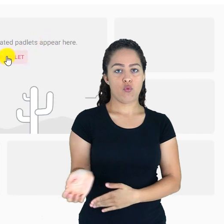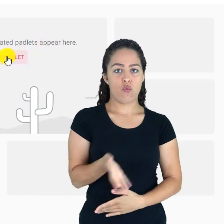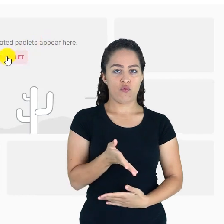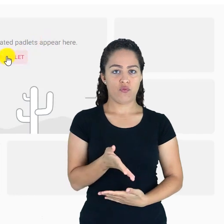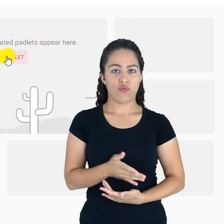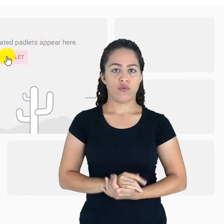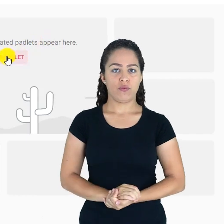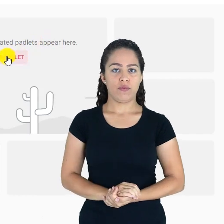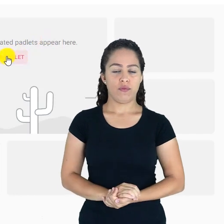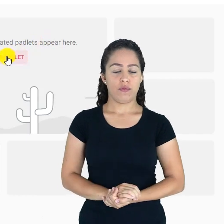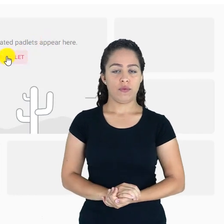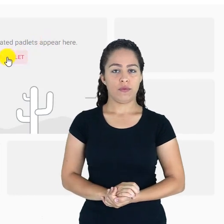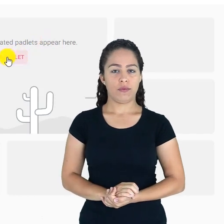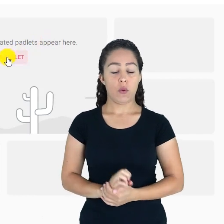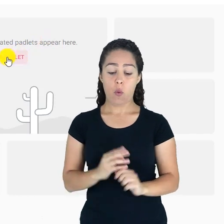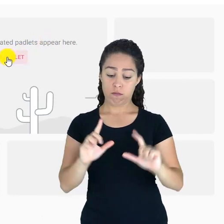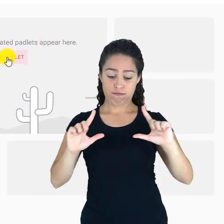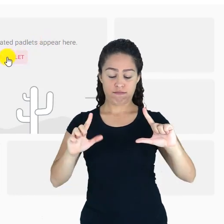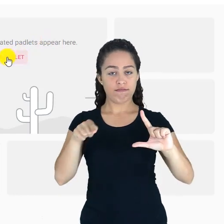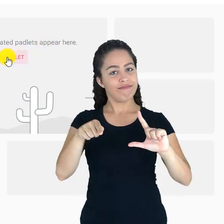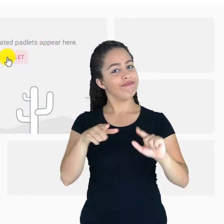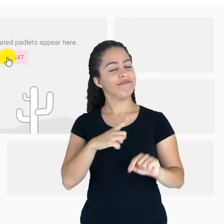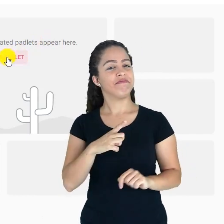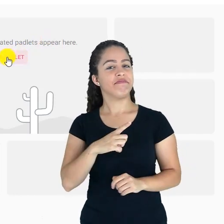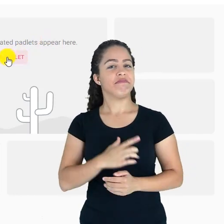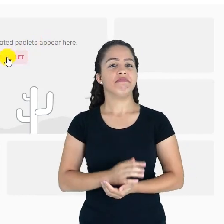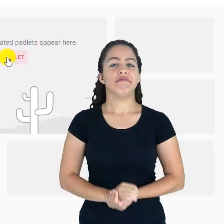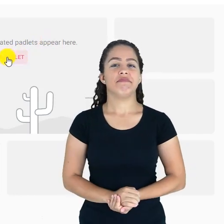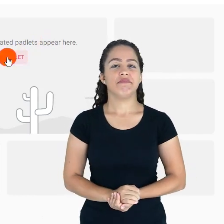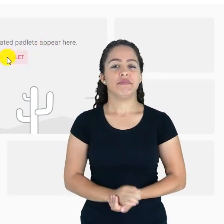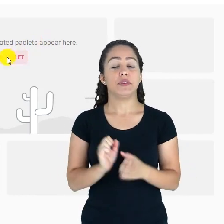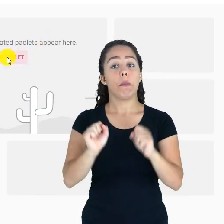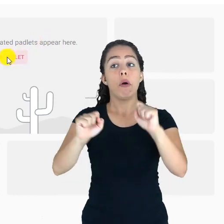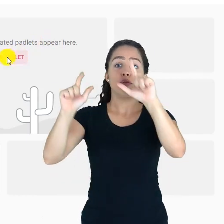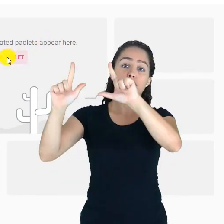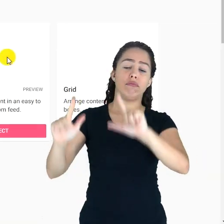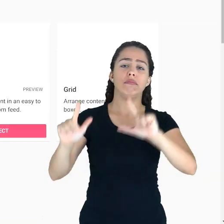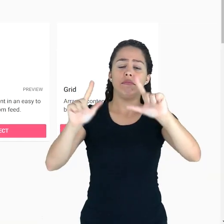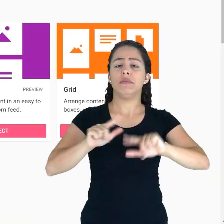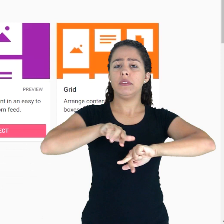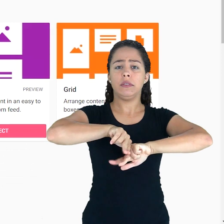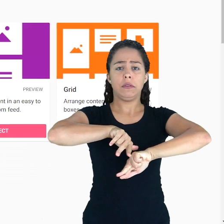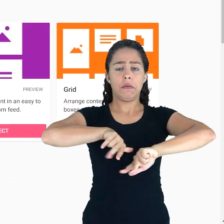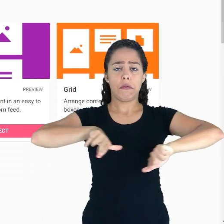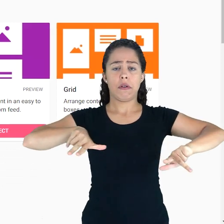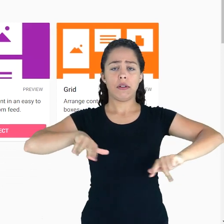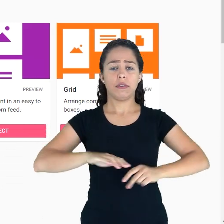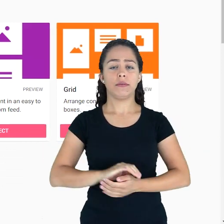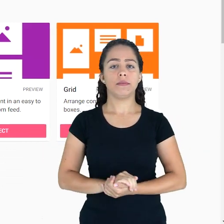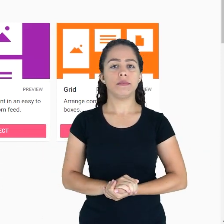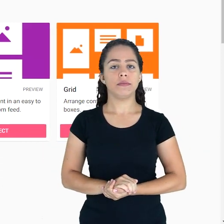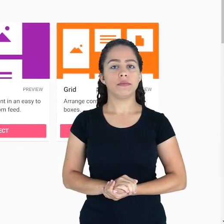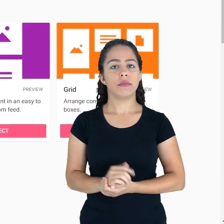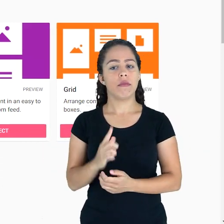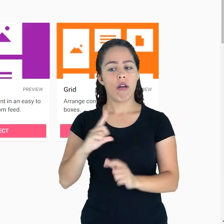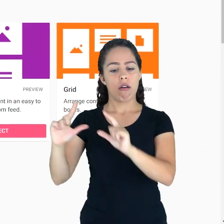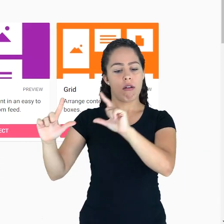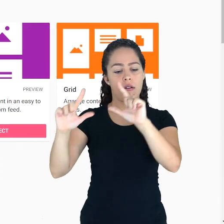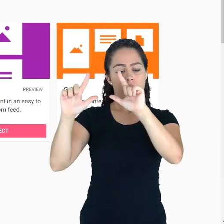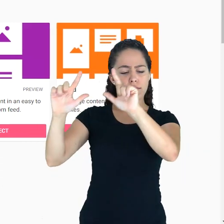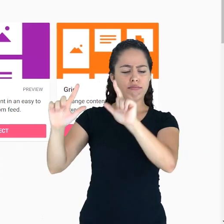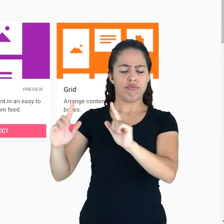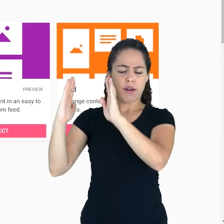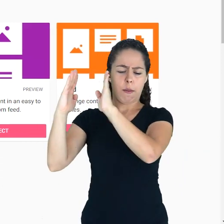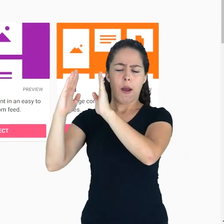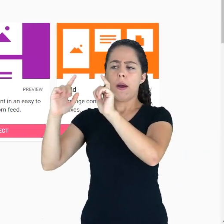E aí aparecem várias opções de murais que eu posso criar. Então, tem mural que é sequencial,